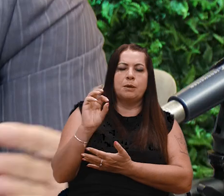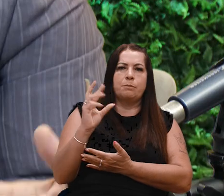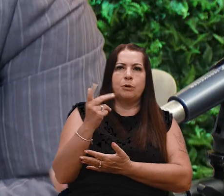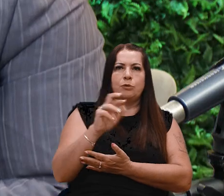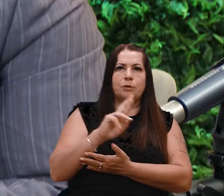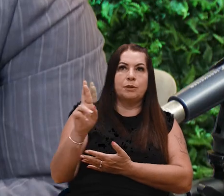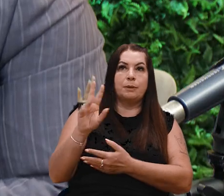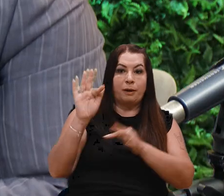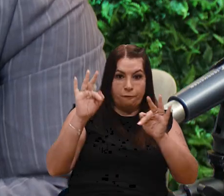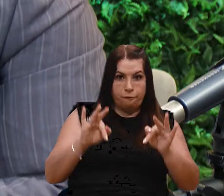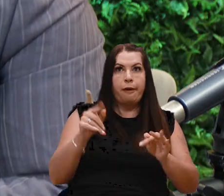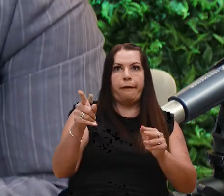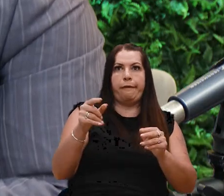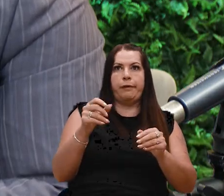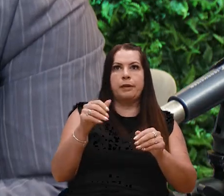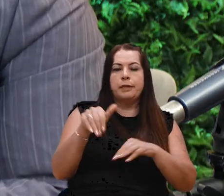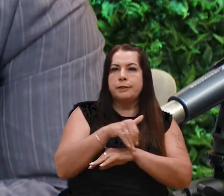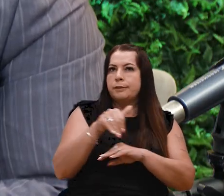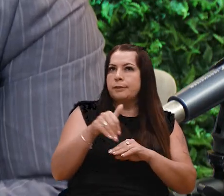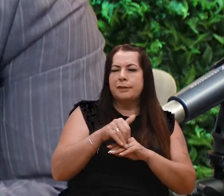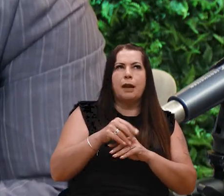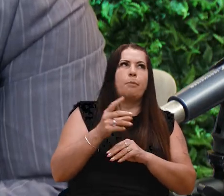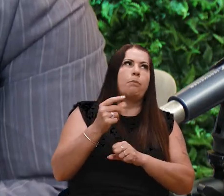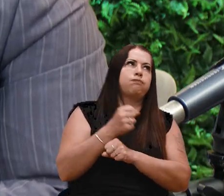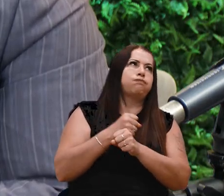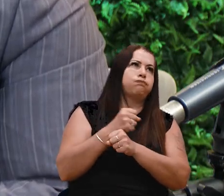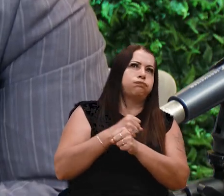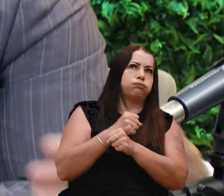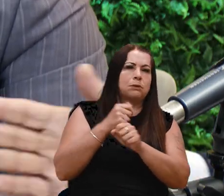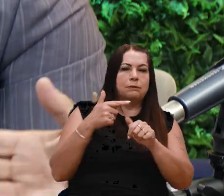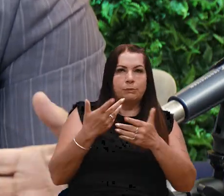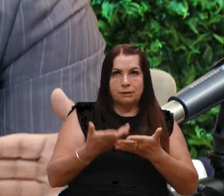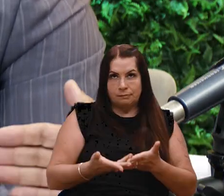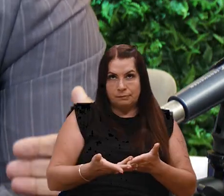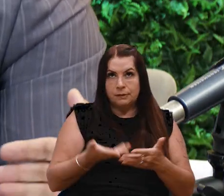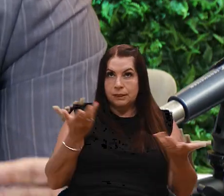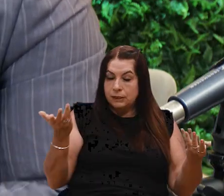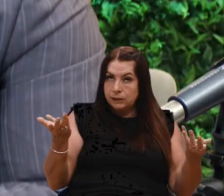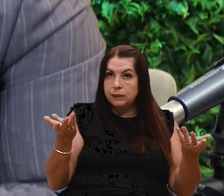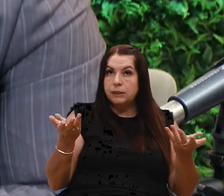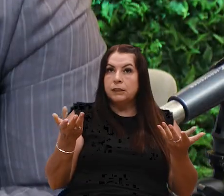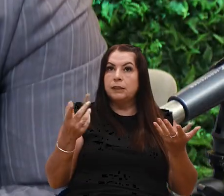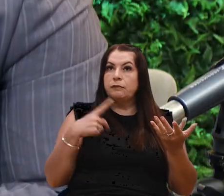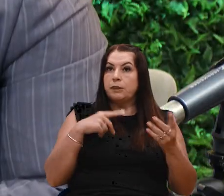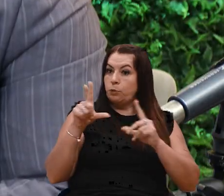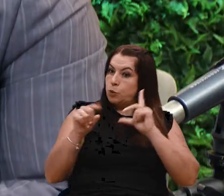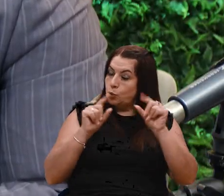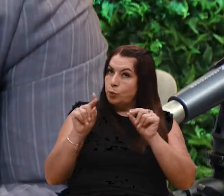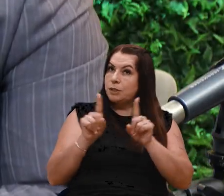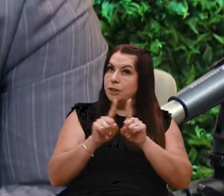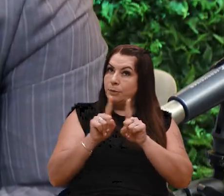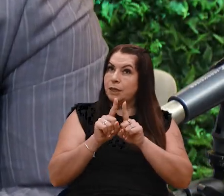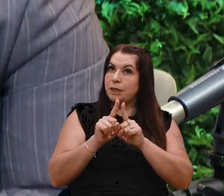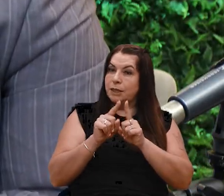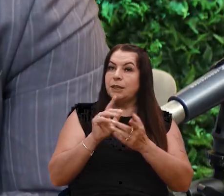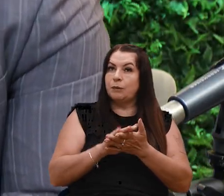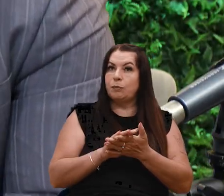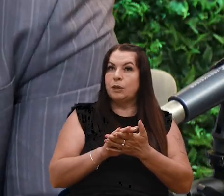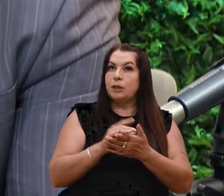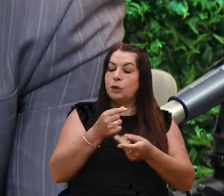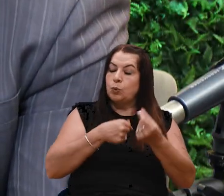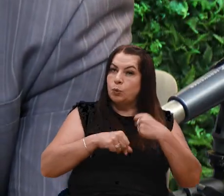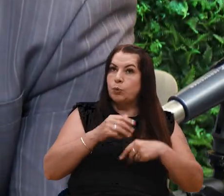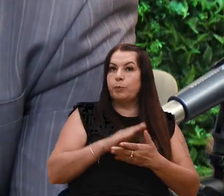reais para terminar essa estrada que há muitos anos se trabalha por ela, né? Também vai ser uma alternativa para nós levar a nossa